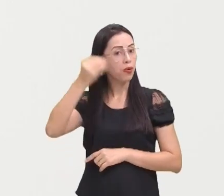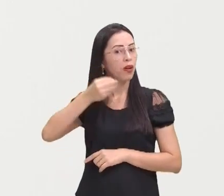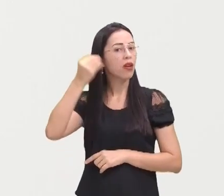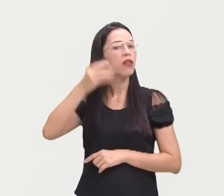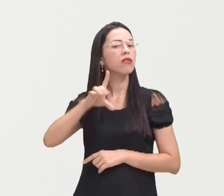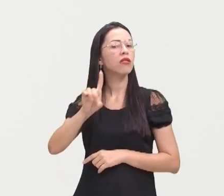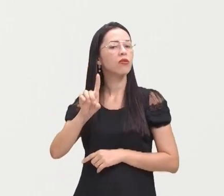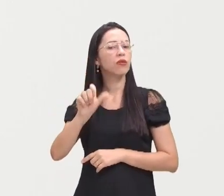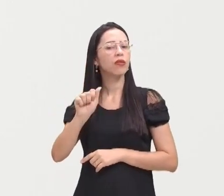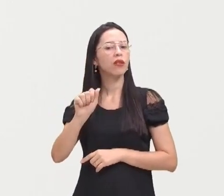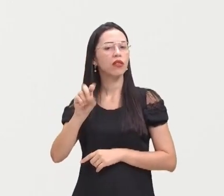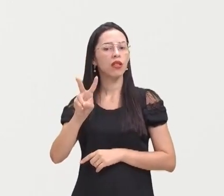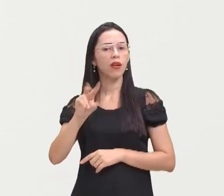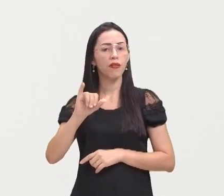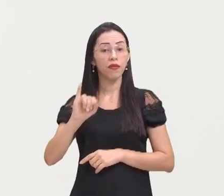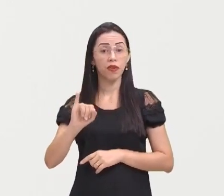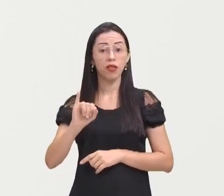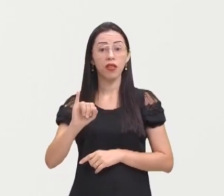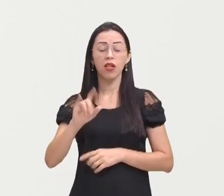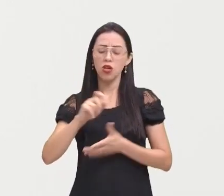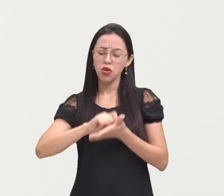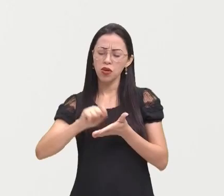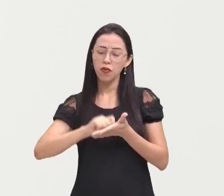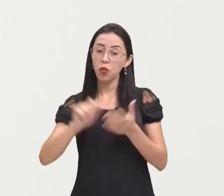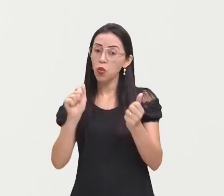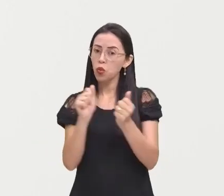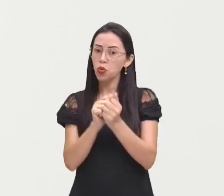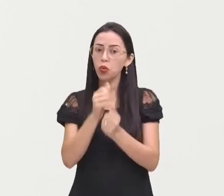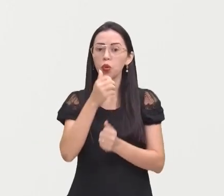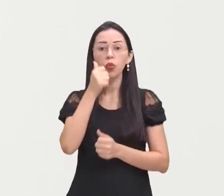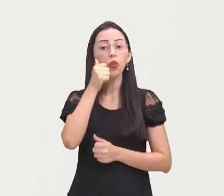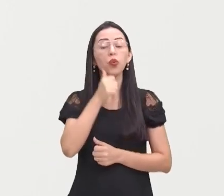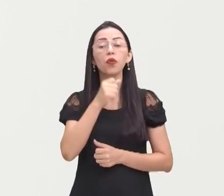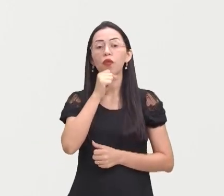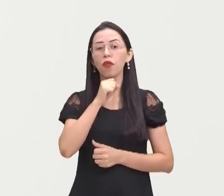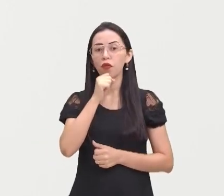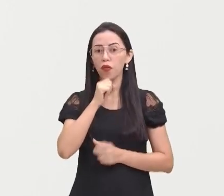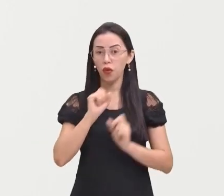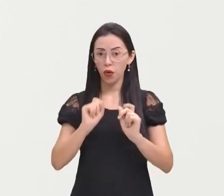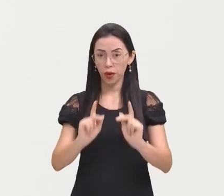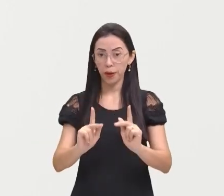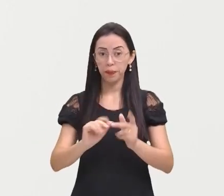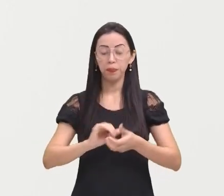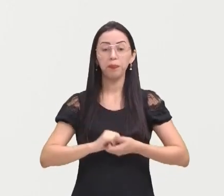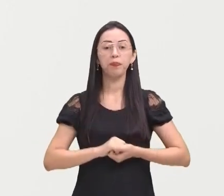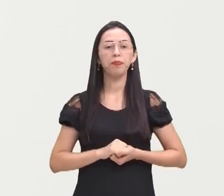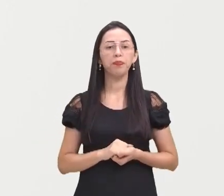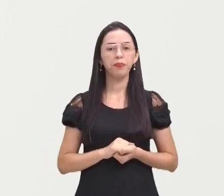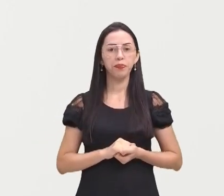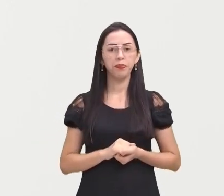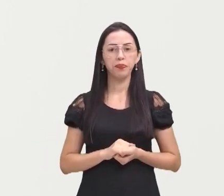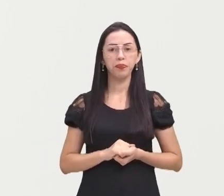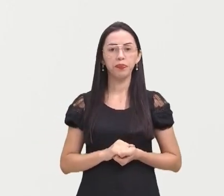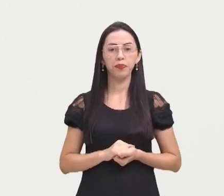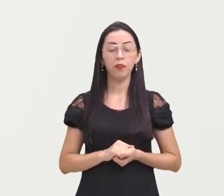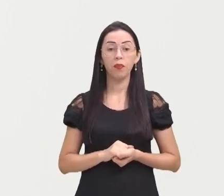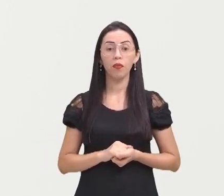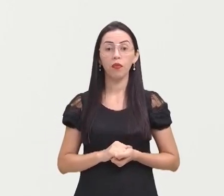com a ajuda da sua avó. Então vamos agora ao nosso desafio que ele quer. E